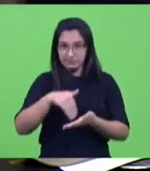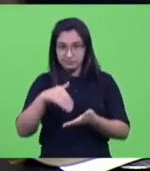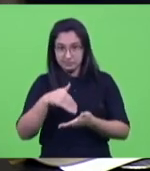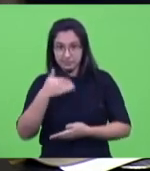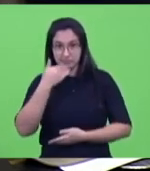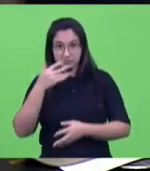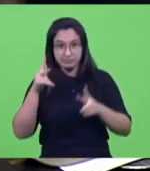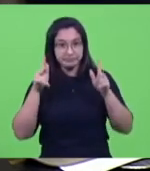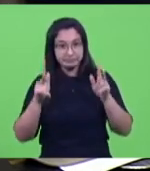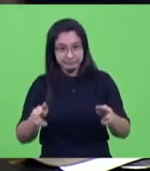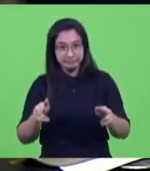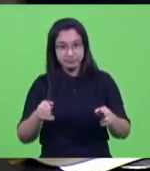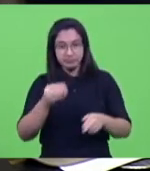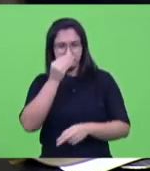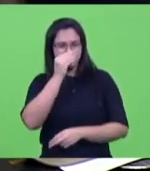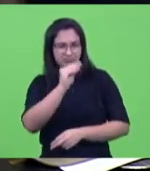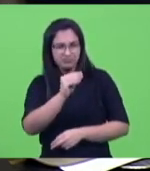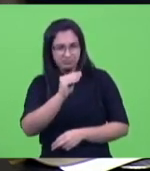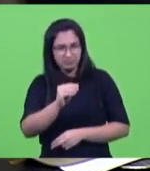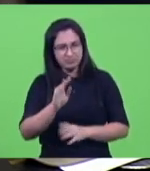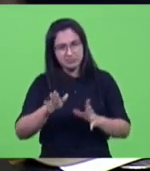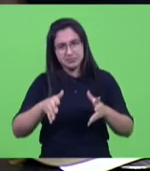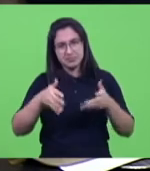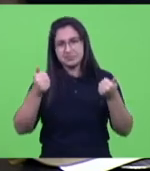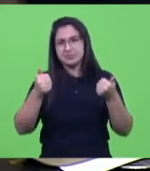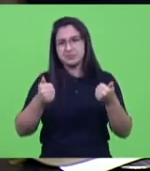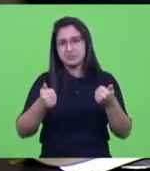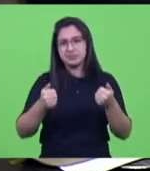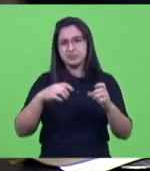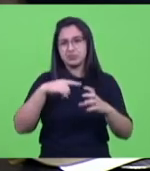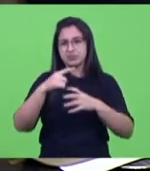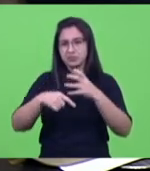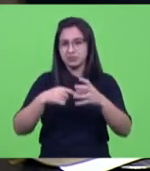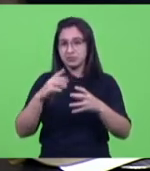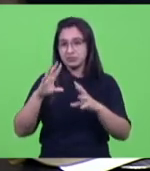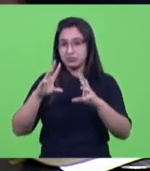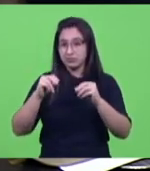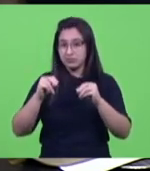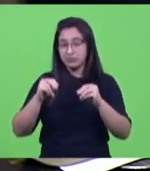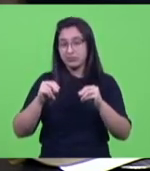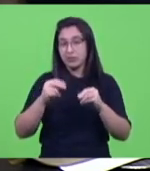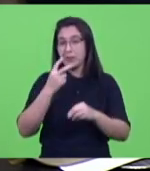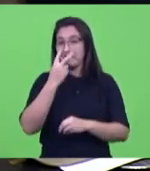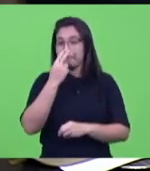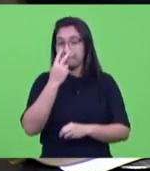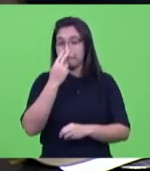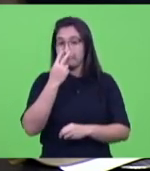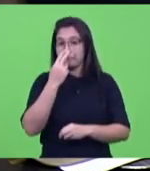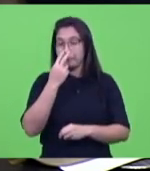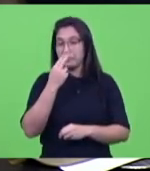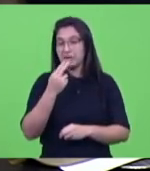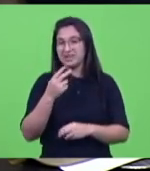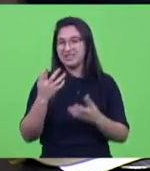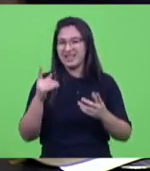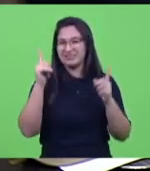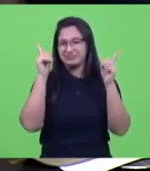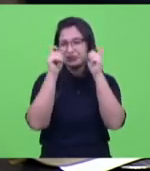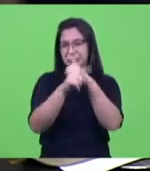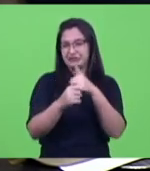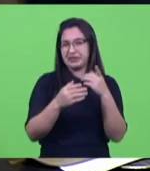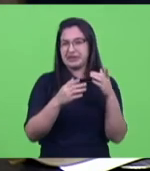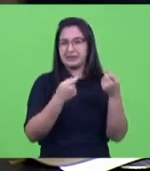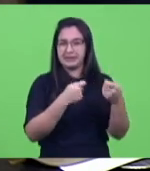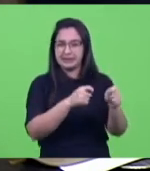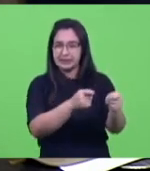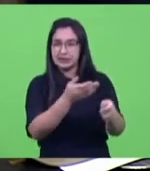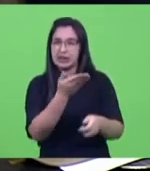as melhores práticas do mundo inteiro, ignorando o que é feito no mundo inteiro, parece para dificultar a vida desse setor. Eu realmente tenho